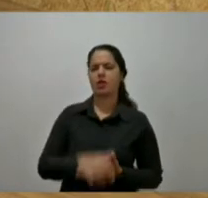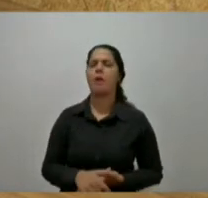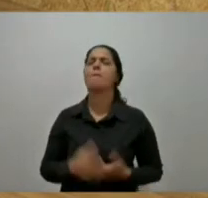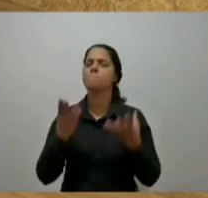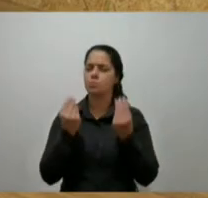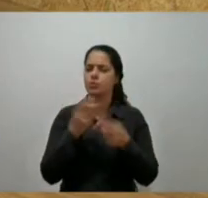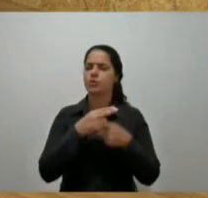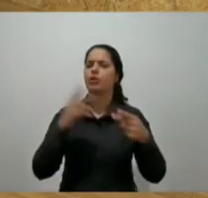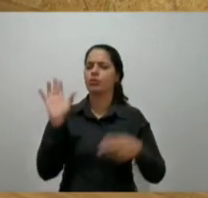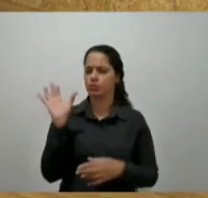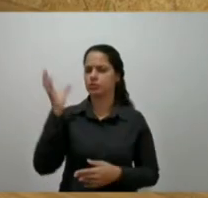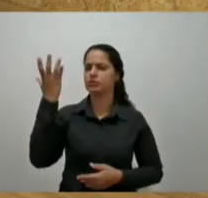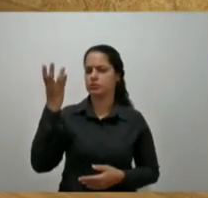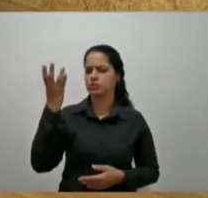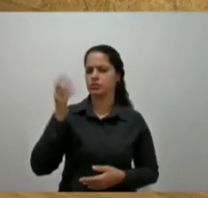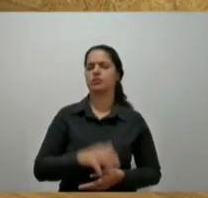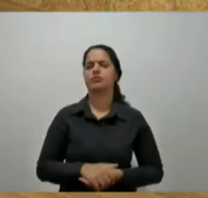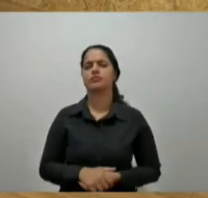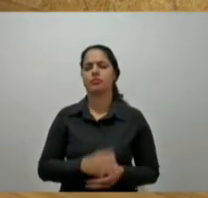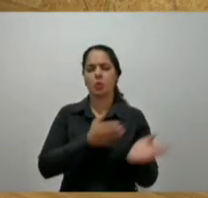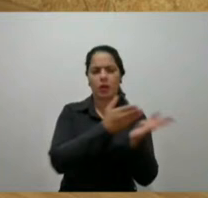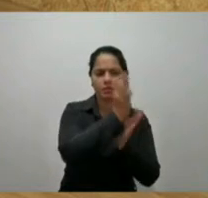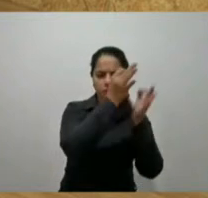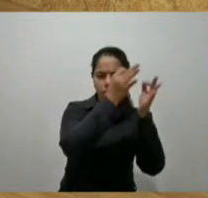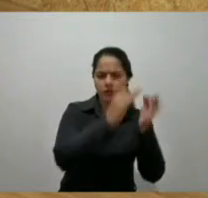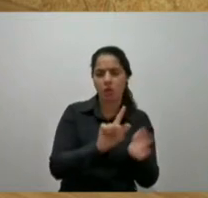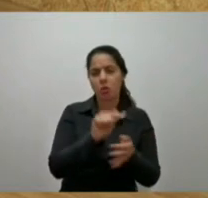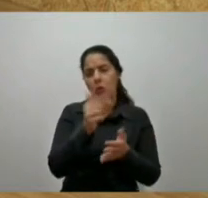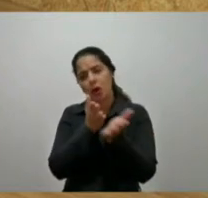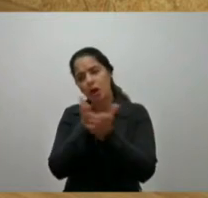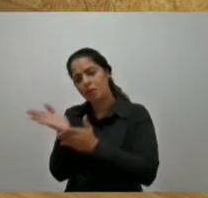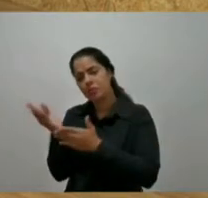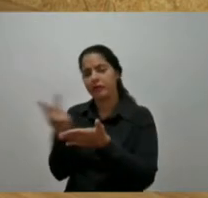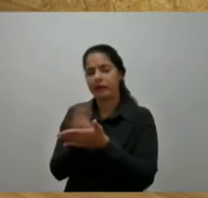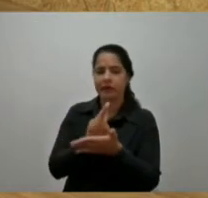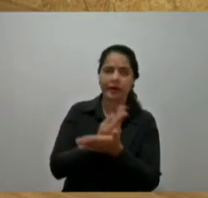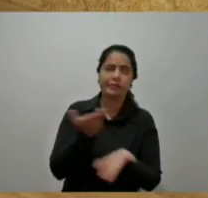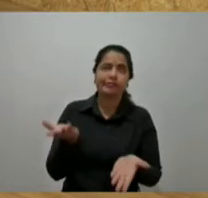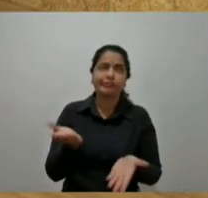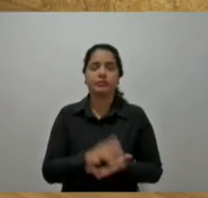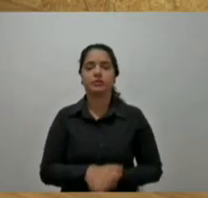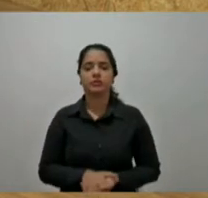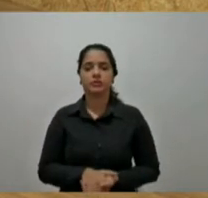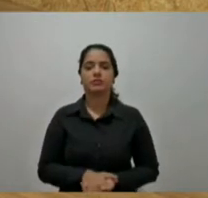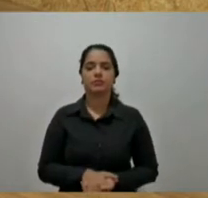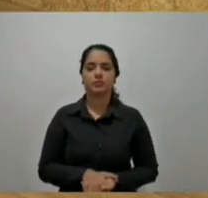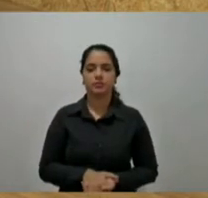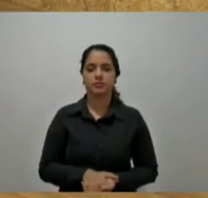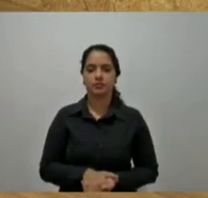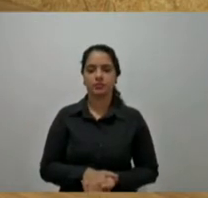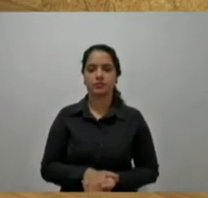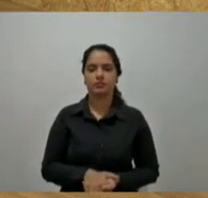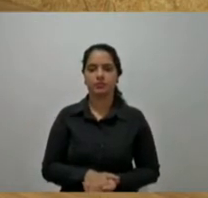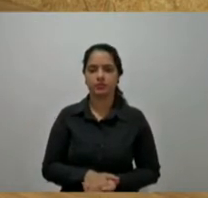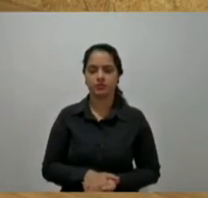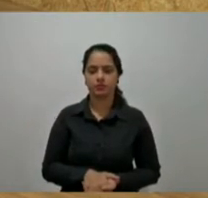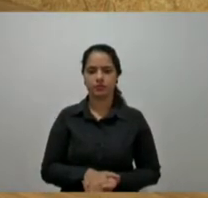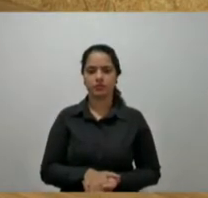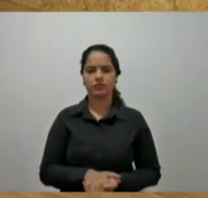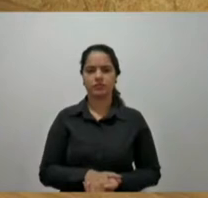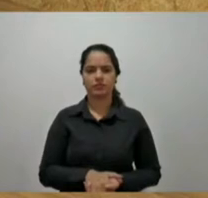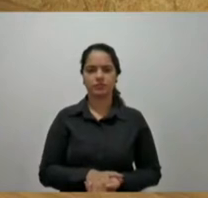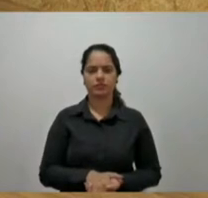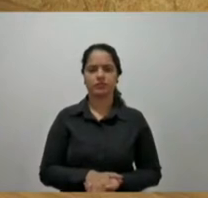na direção correta, outras na direção errada. Mas eu acho o seguinte, você pega a parte social, para